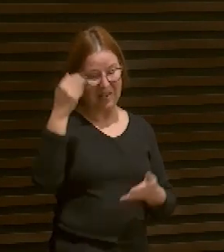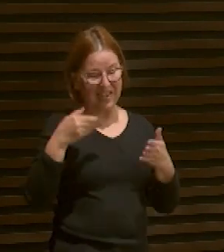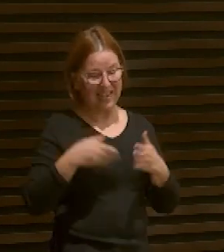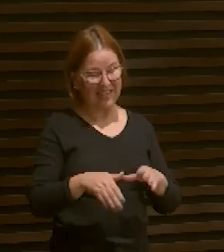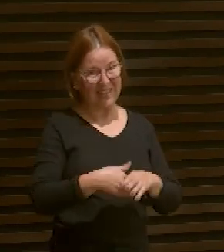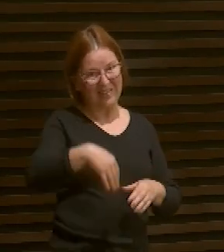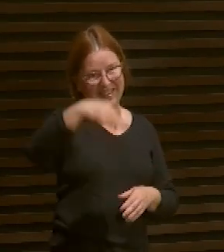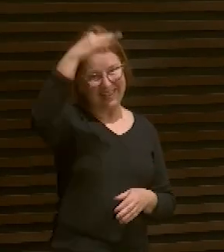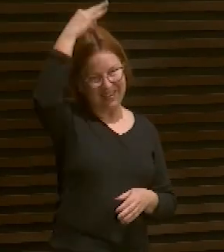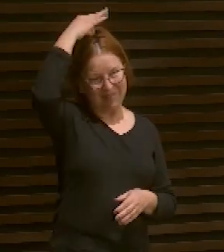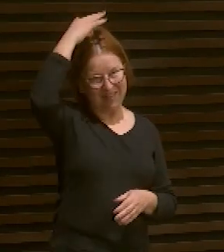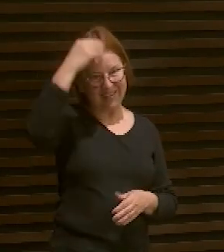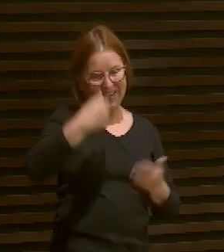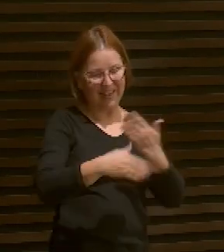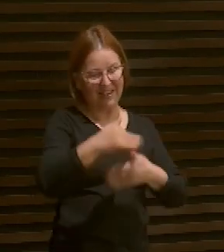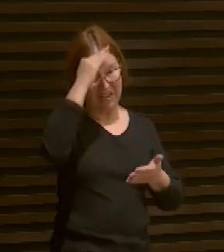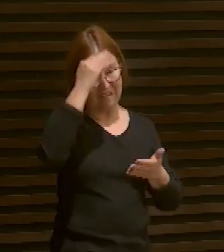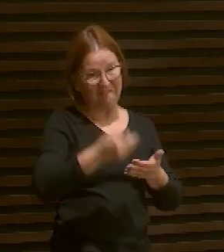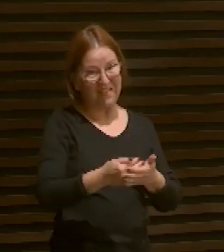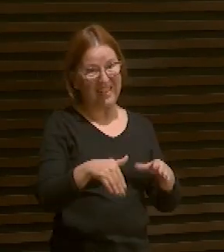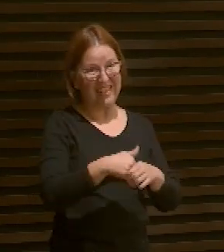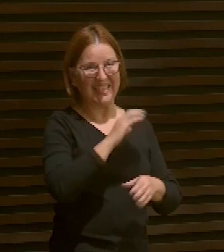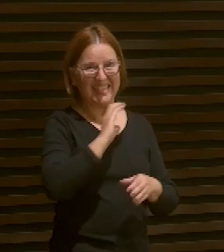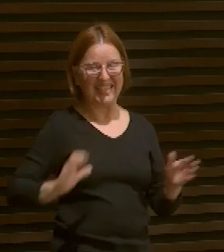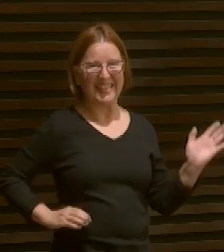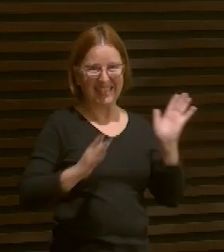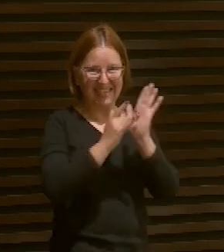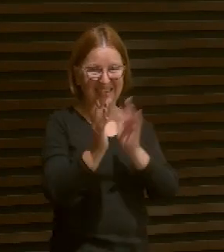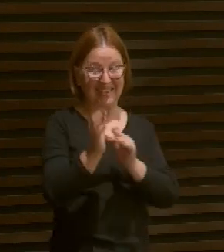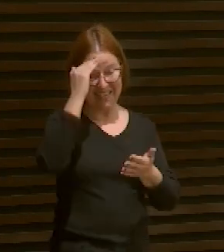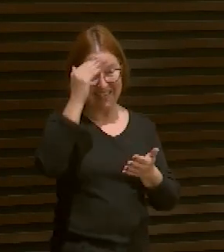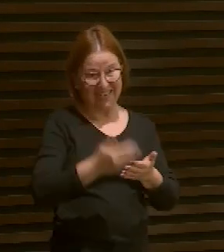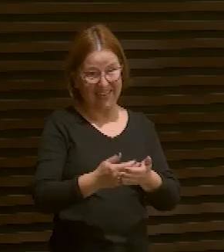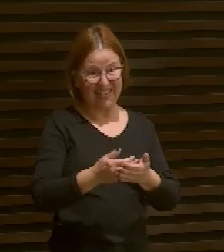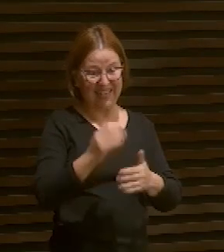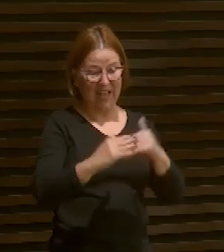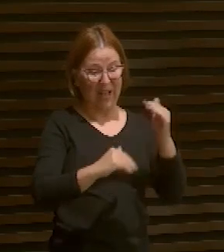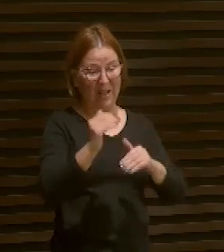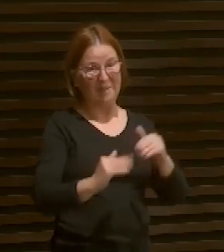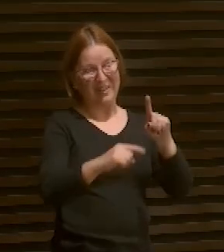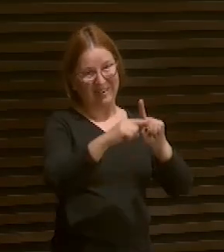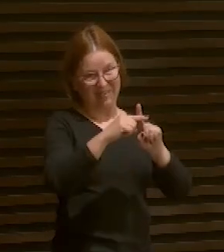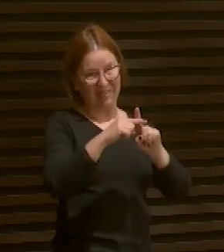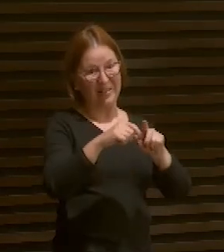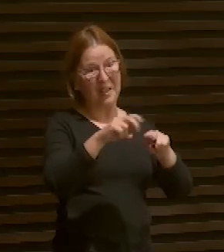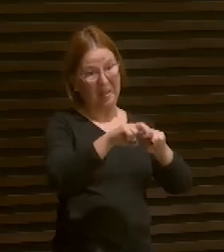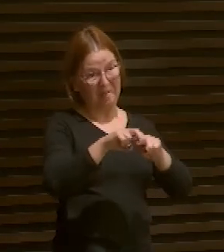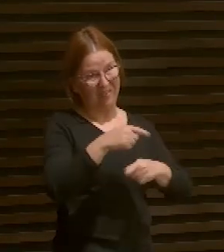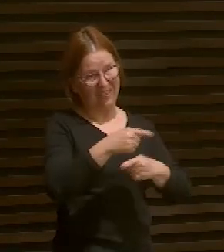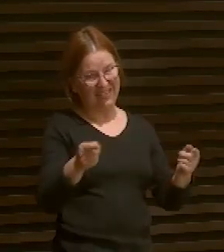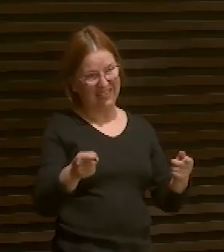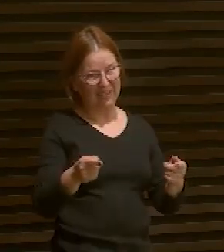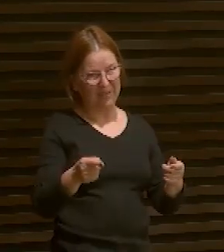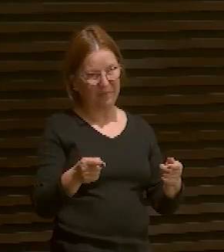pela fé em Cristo Jesus, aquele que creu que aquela obra foi em seu favor, aquele que abriu mão do